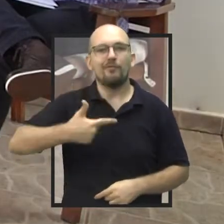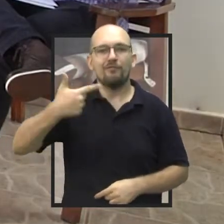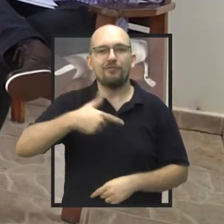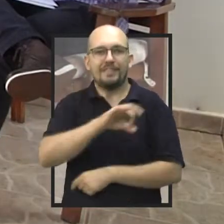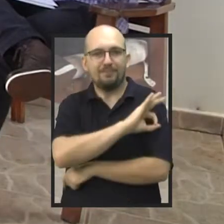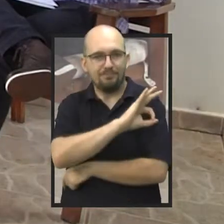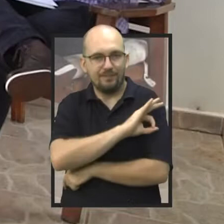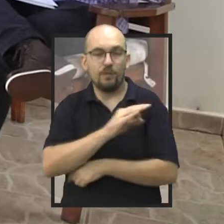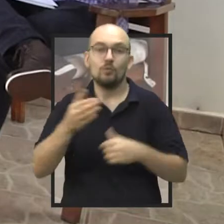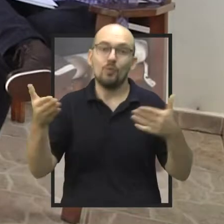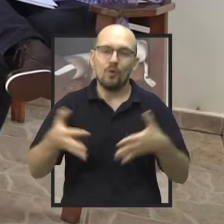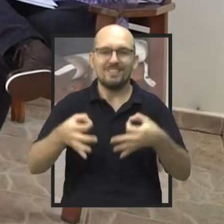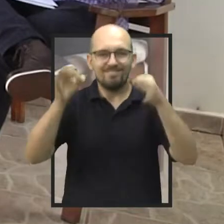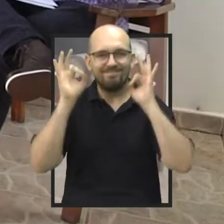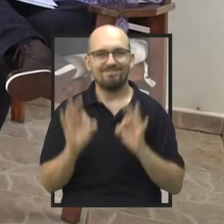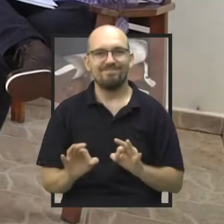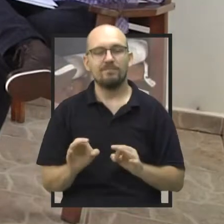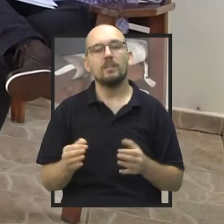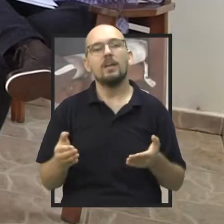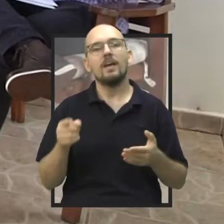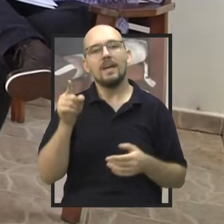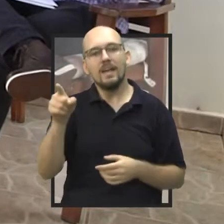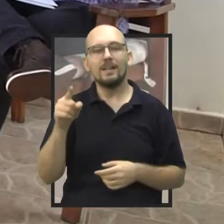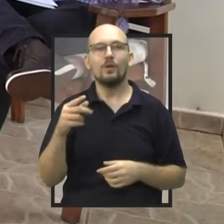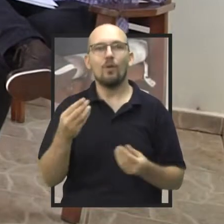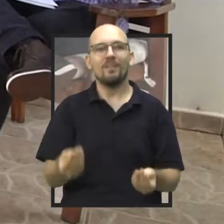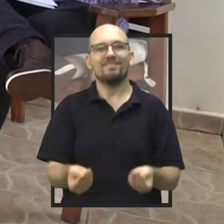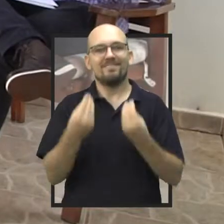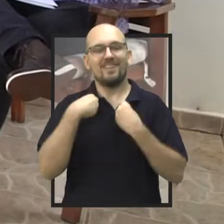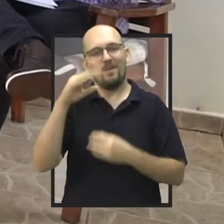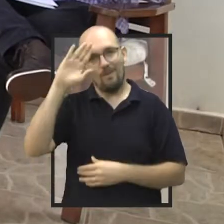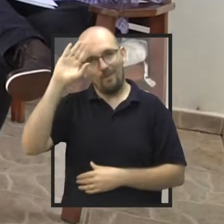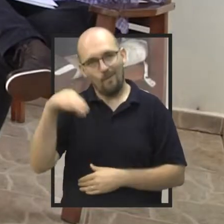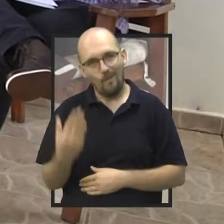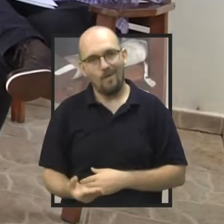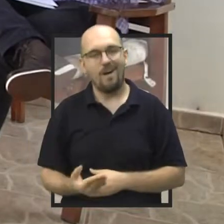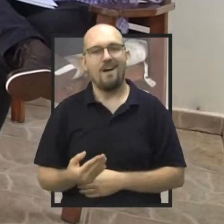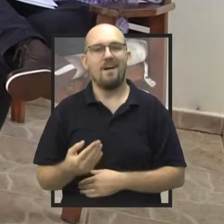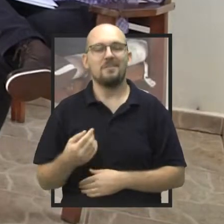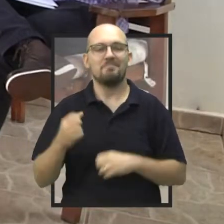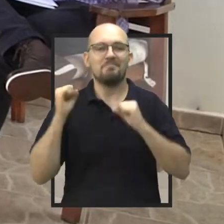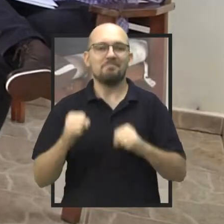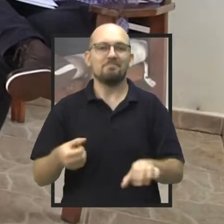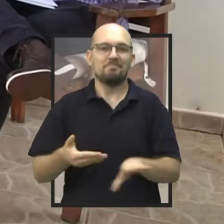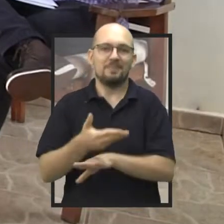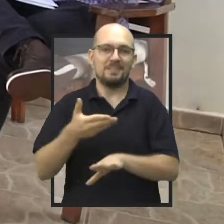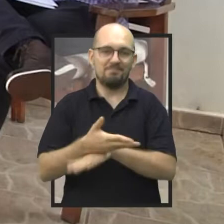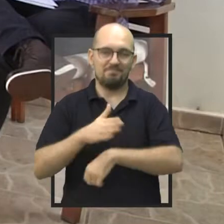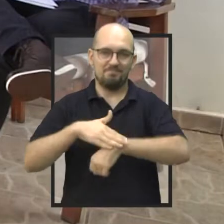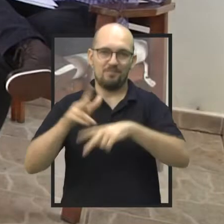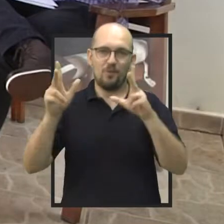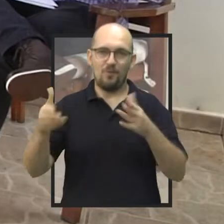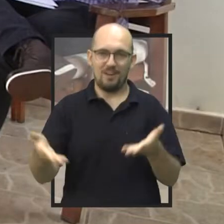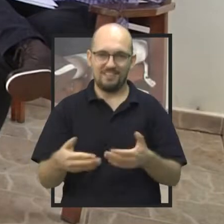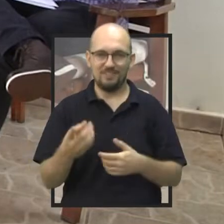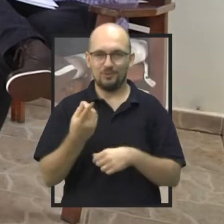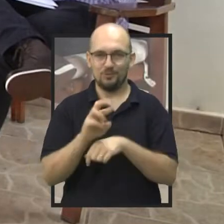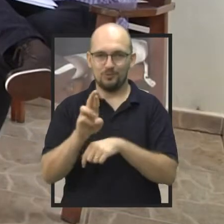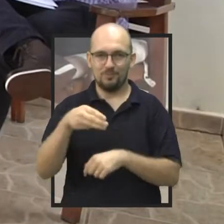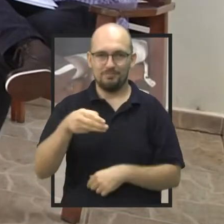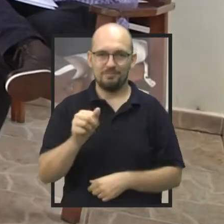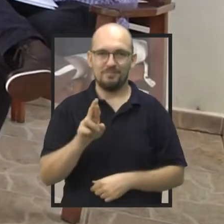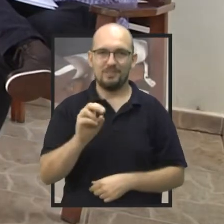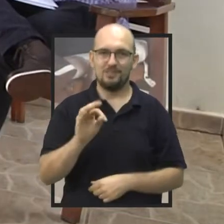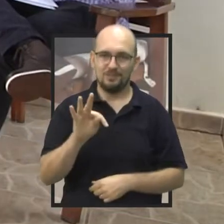vice-prefeito, e tenho certeza que deixa a gente muito honrado em poder participar de um momento como esse, viu, Dr. Marot? O